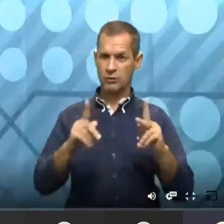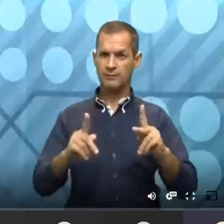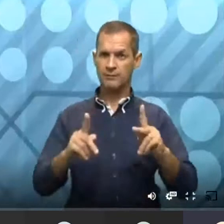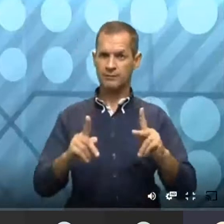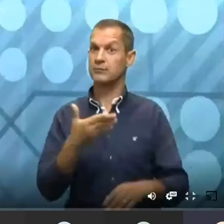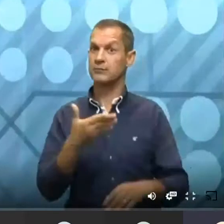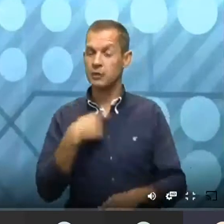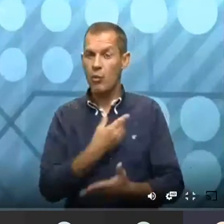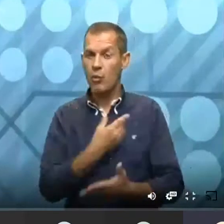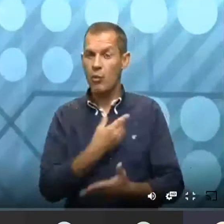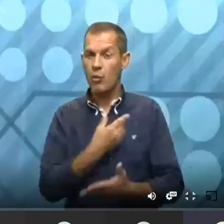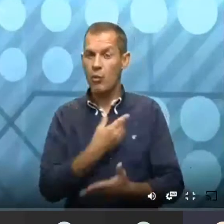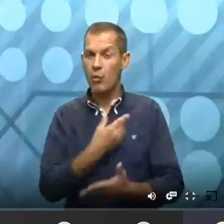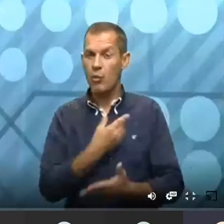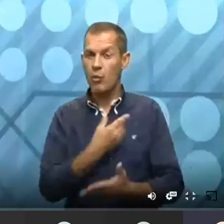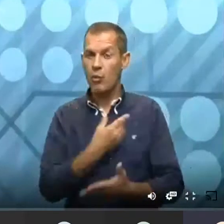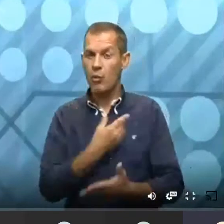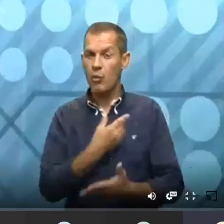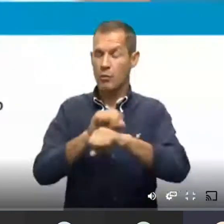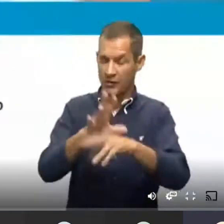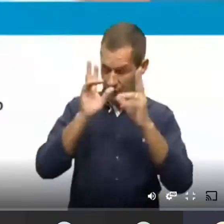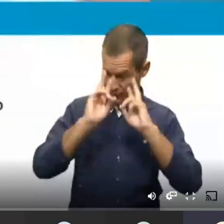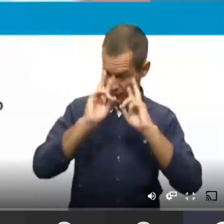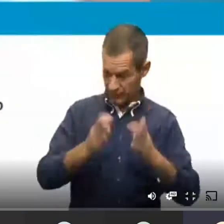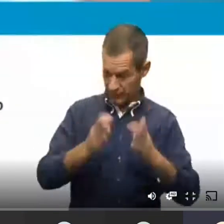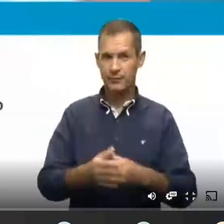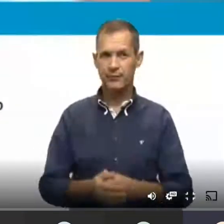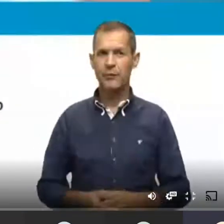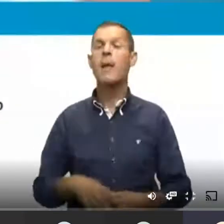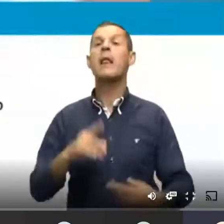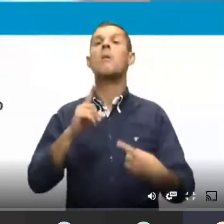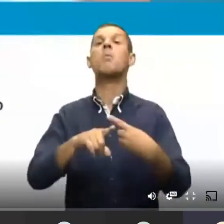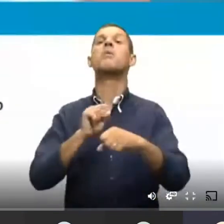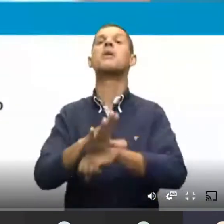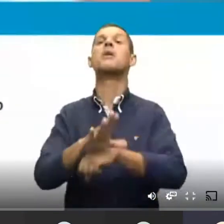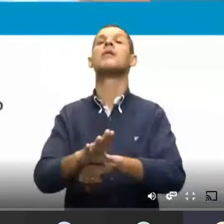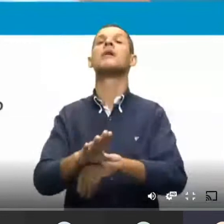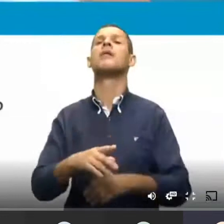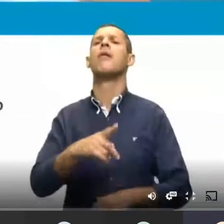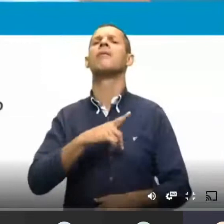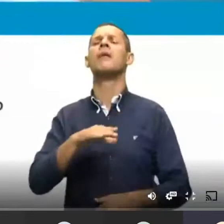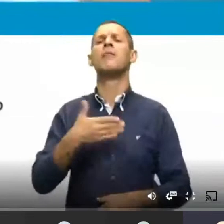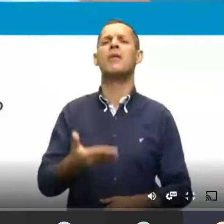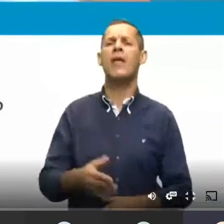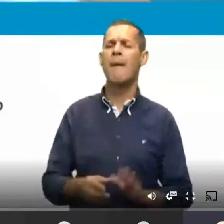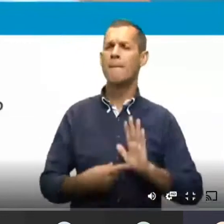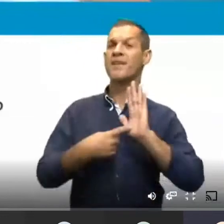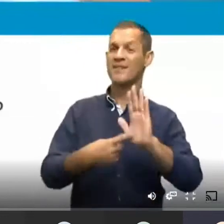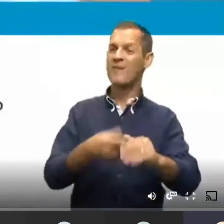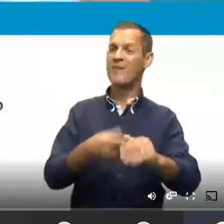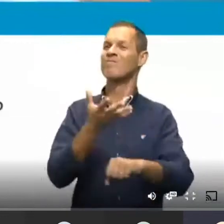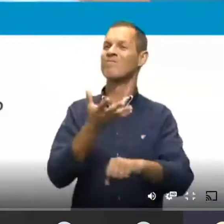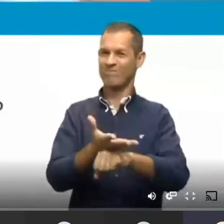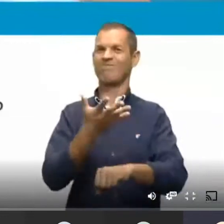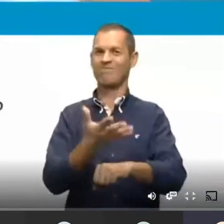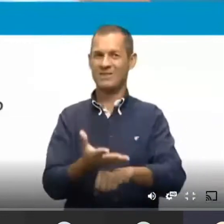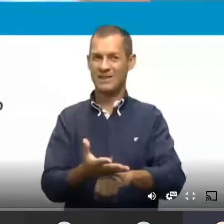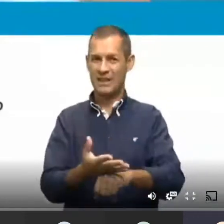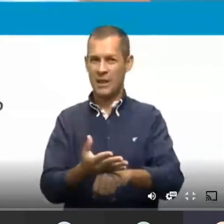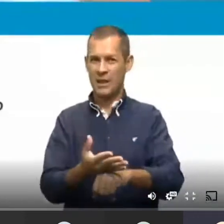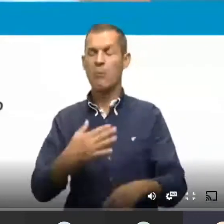ok? Então, vamos começar? Vamos para o nosso slide? Então, primeiro slide, temos aí a apresentação da